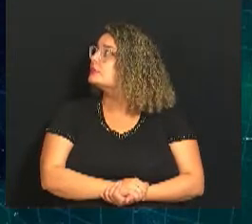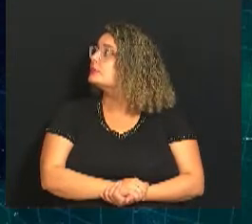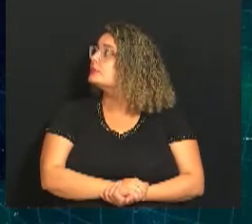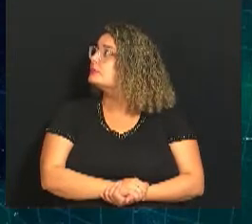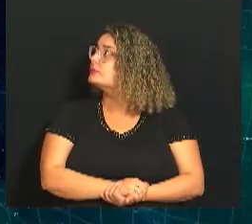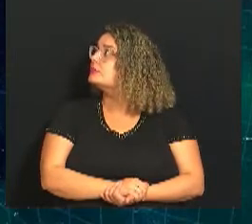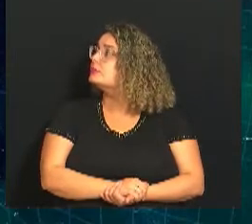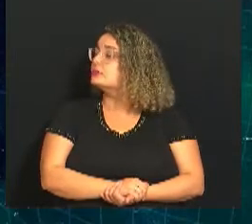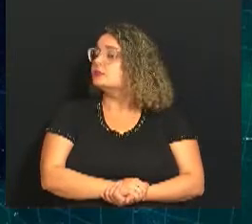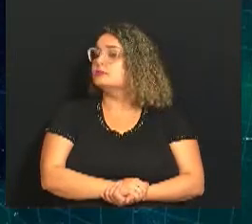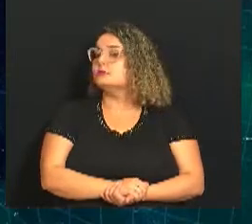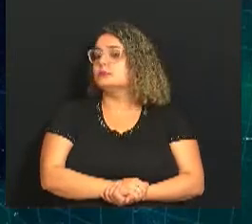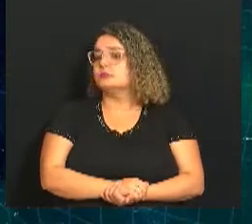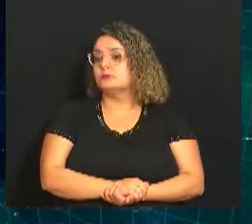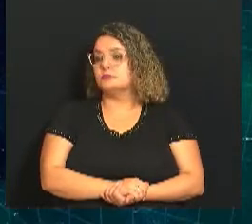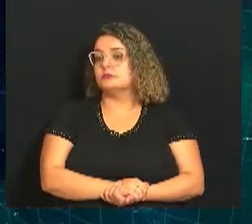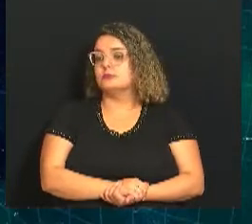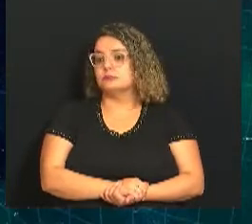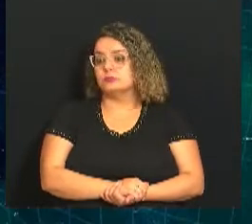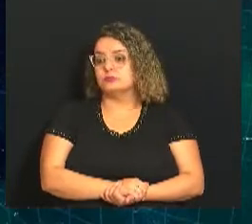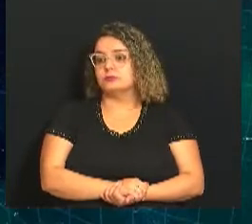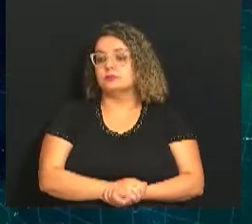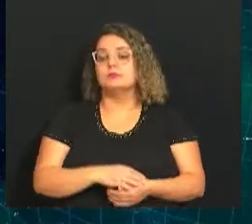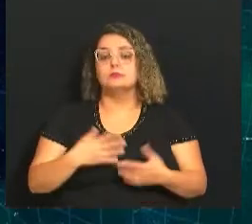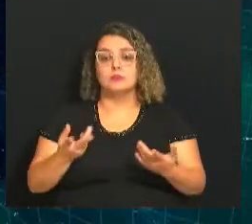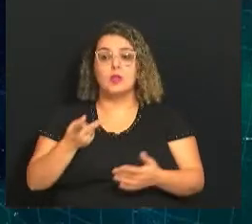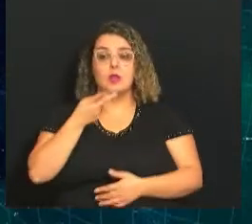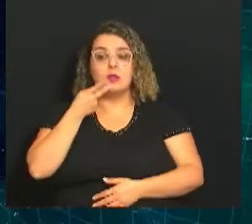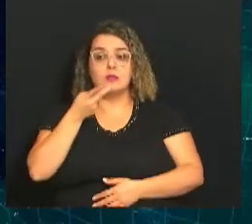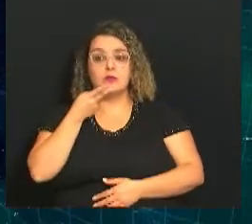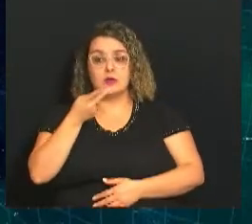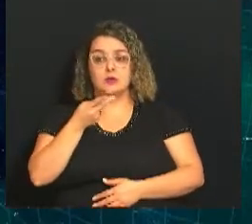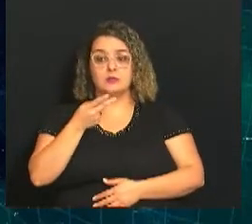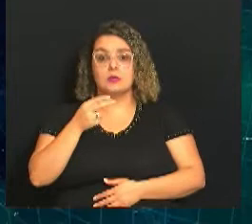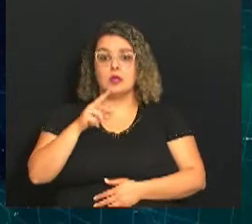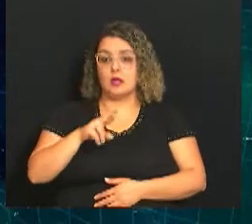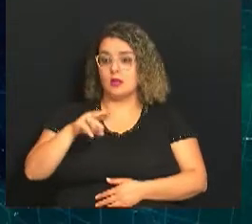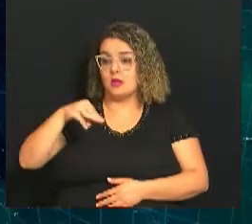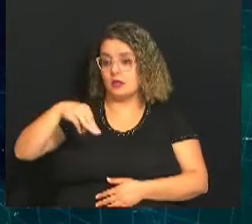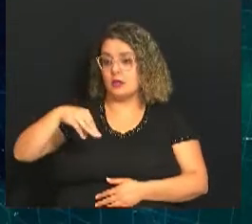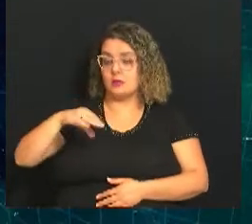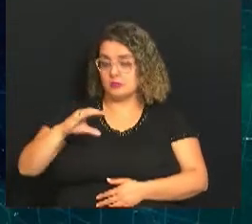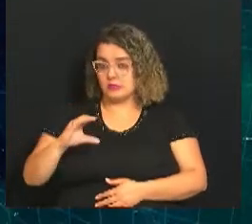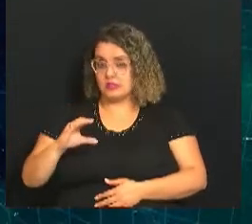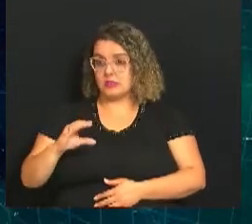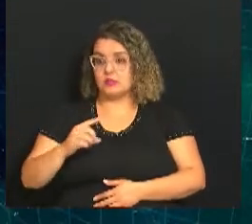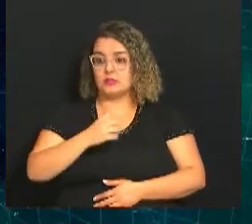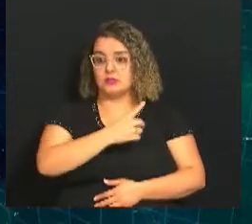Coelho, Olambra e Morungaba. Vamos falar dos óbitos na RMC? São confirmadas